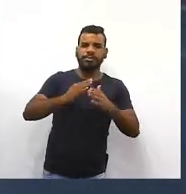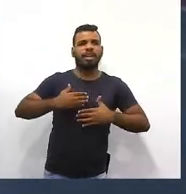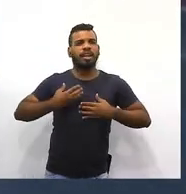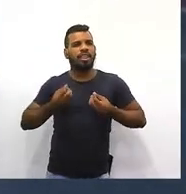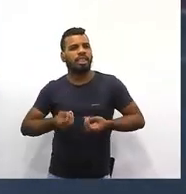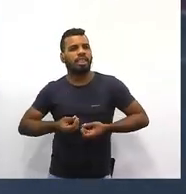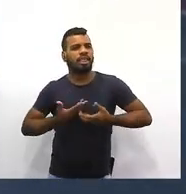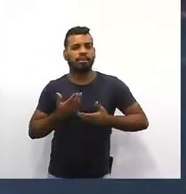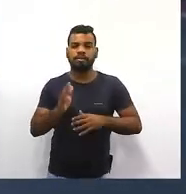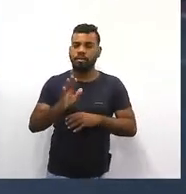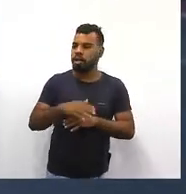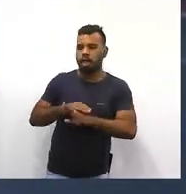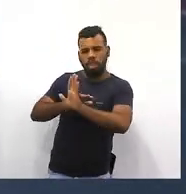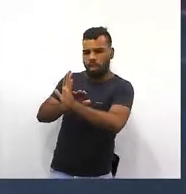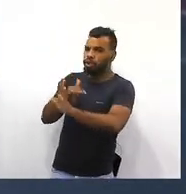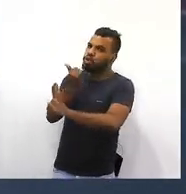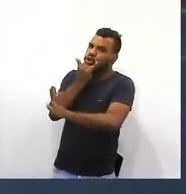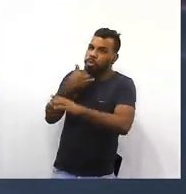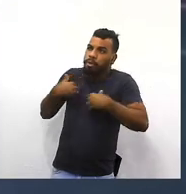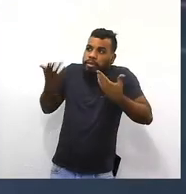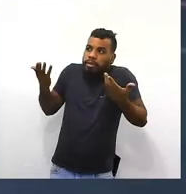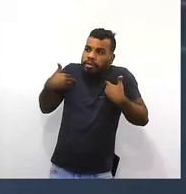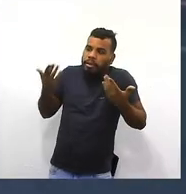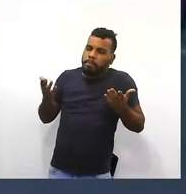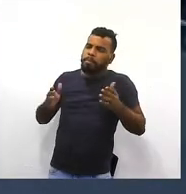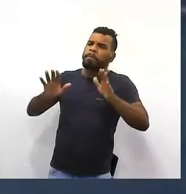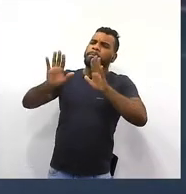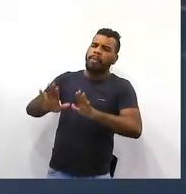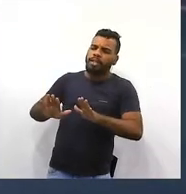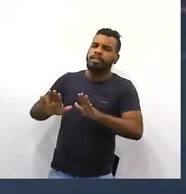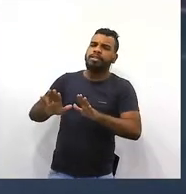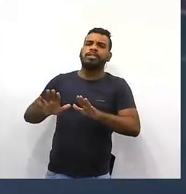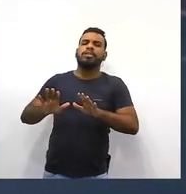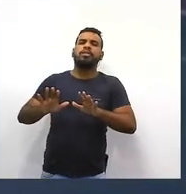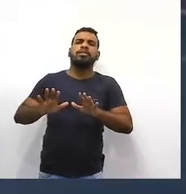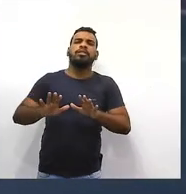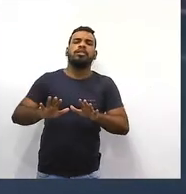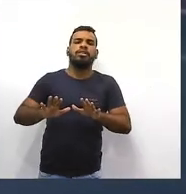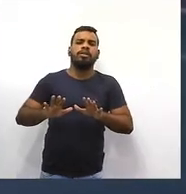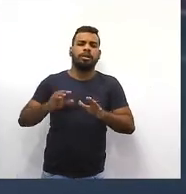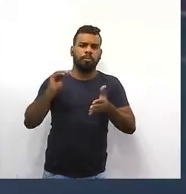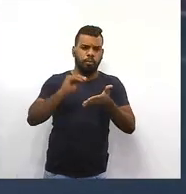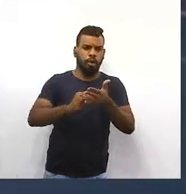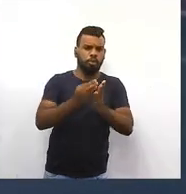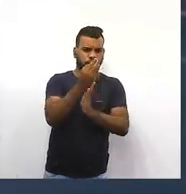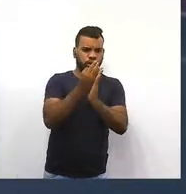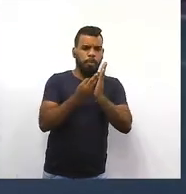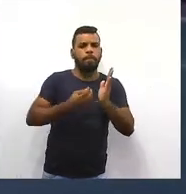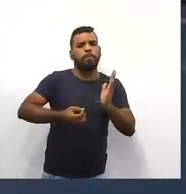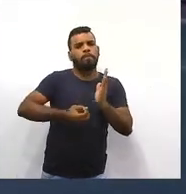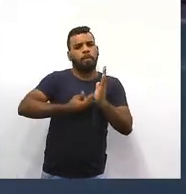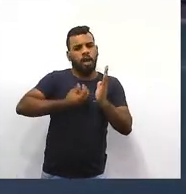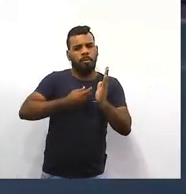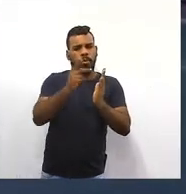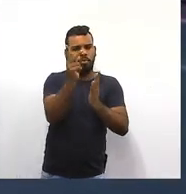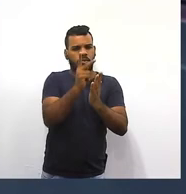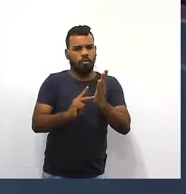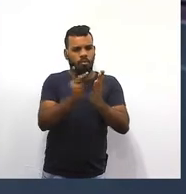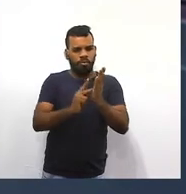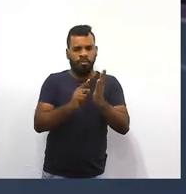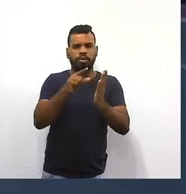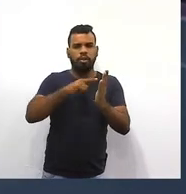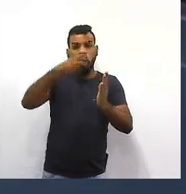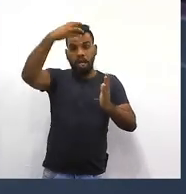Cabral? Você me desculpa, quem sou eu, né? Mas quando em Morte e Vida Severina nós temos a presença do retirante